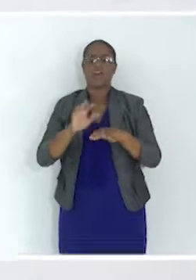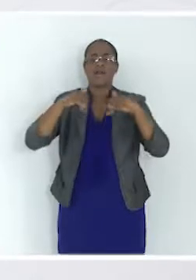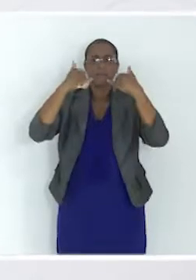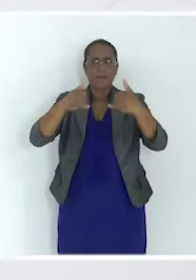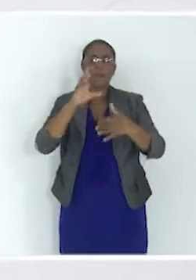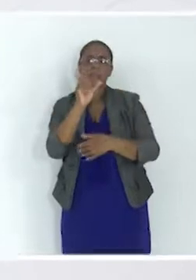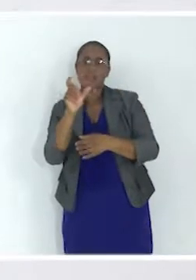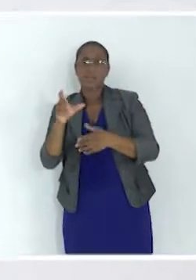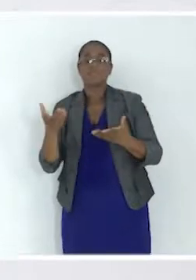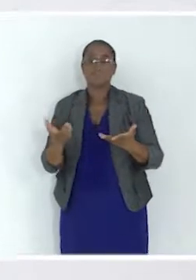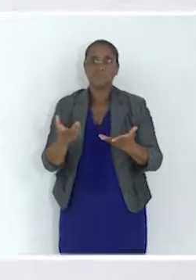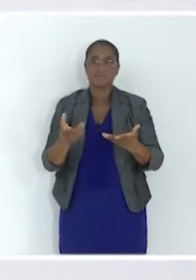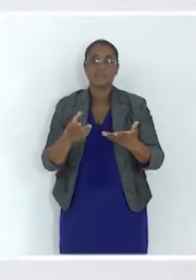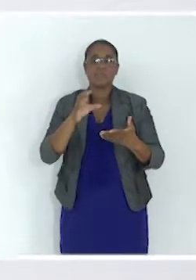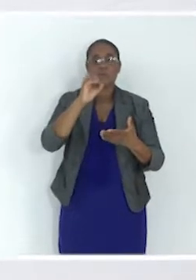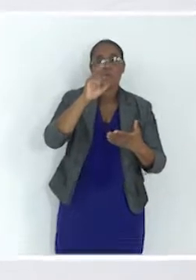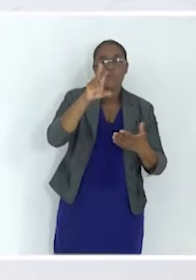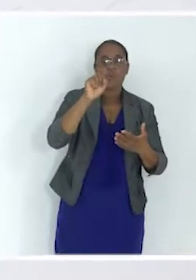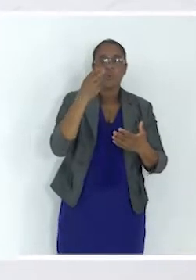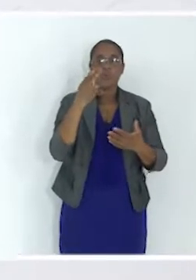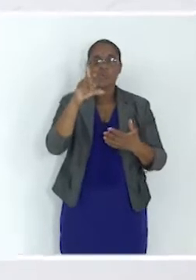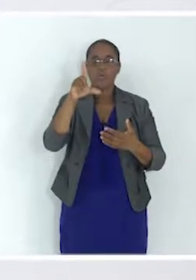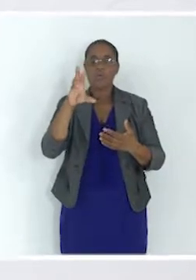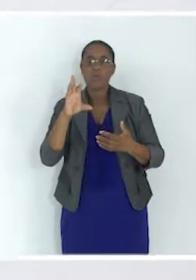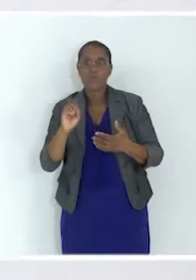orgulho. Certo? Muito bem.